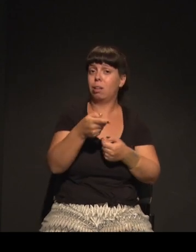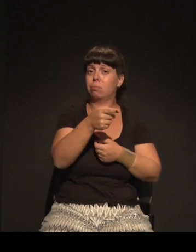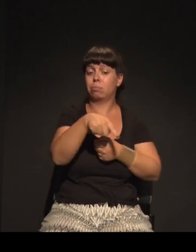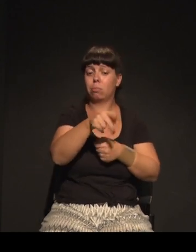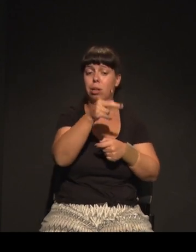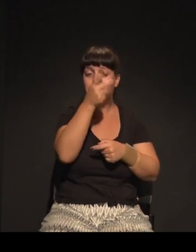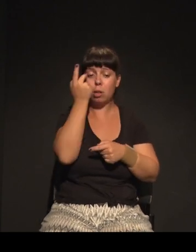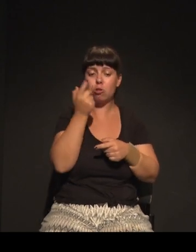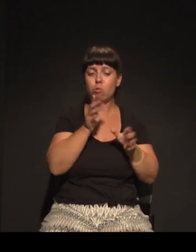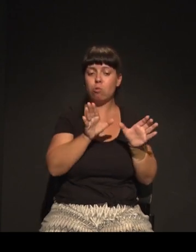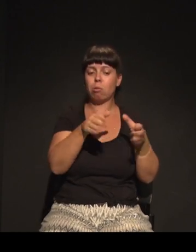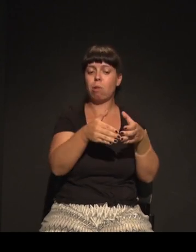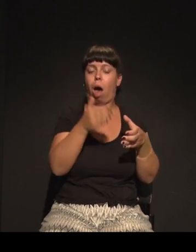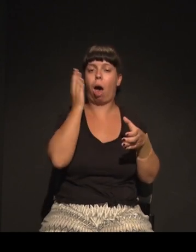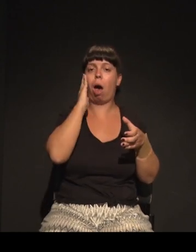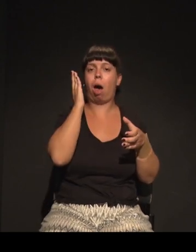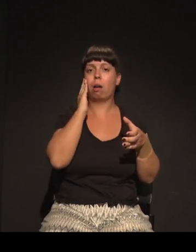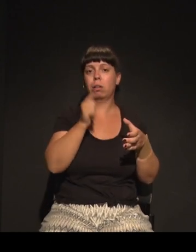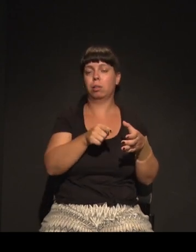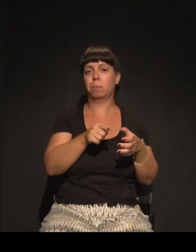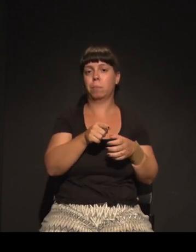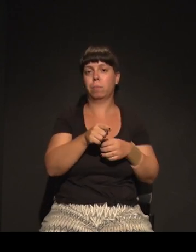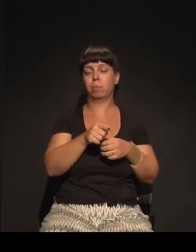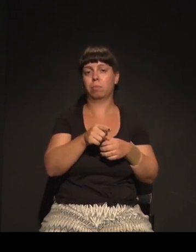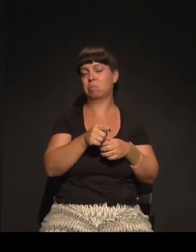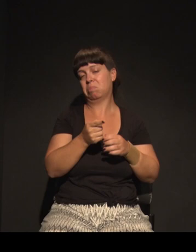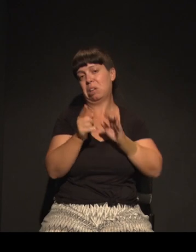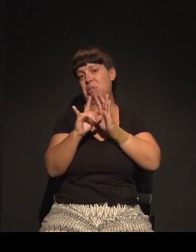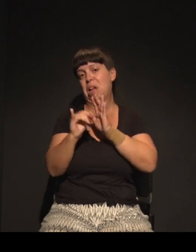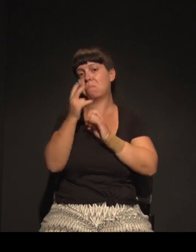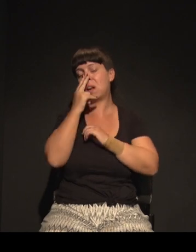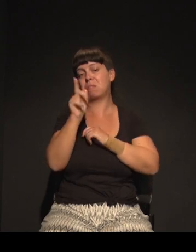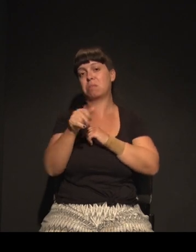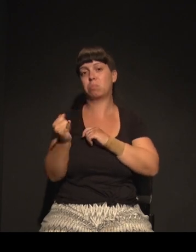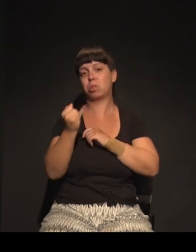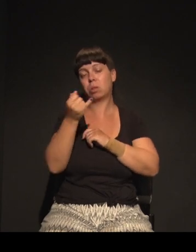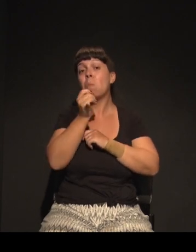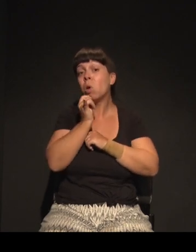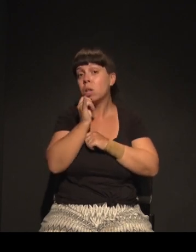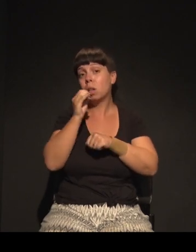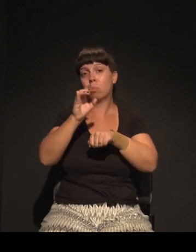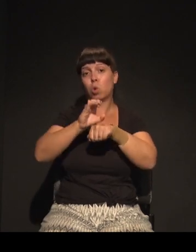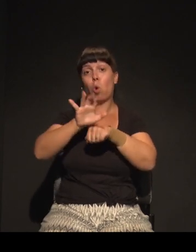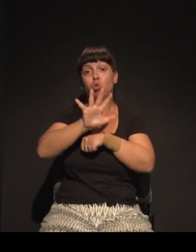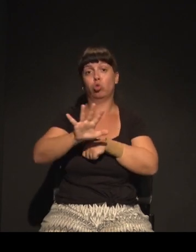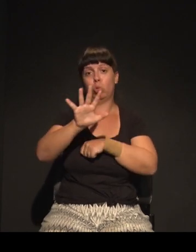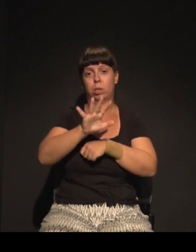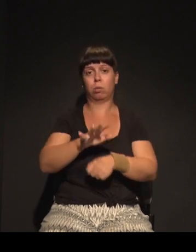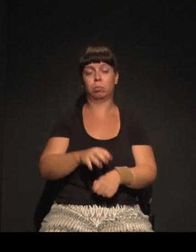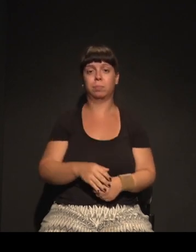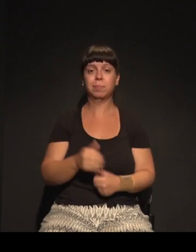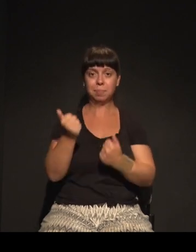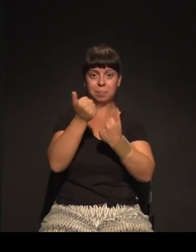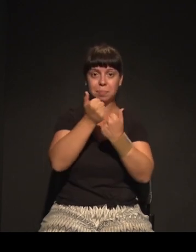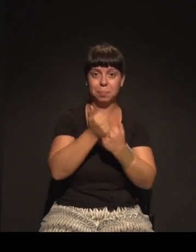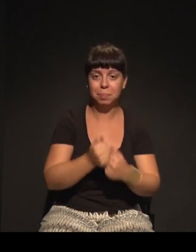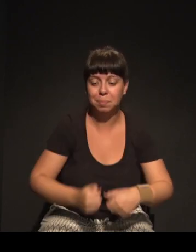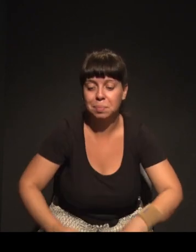leis que são importantes né como a constituição aqui no caso